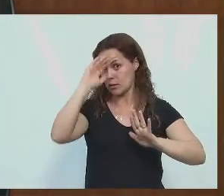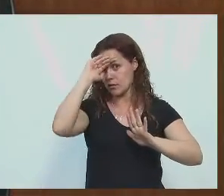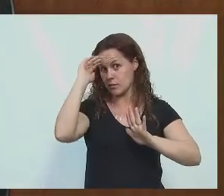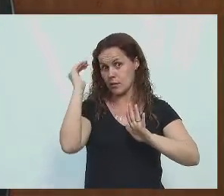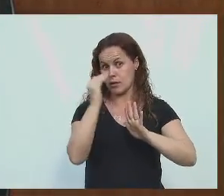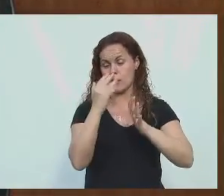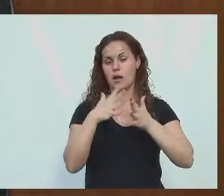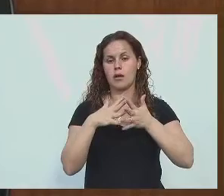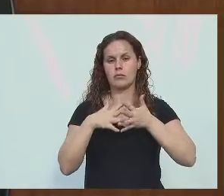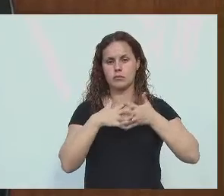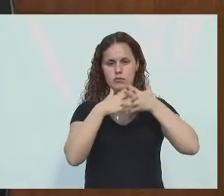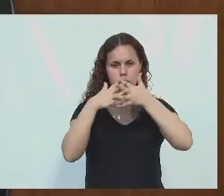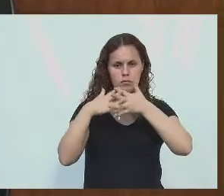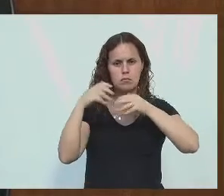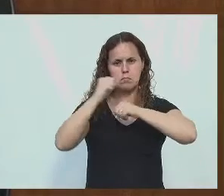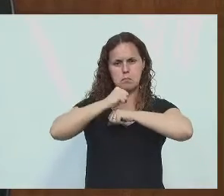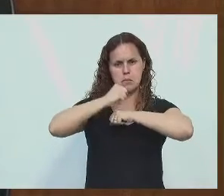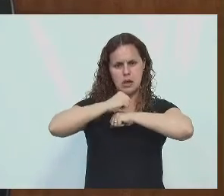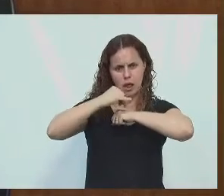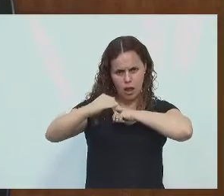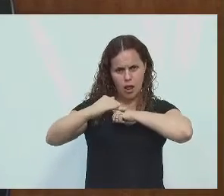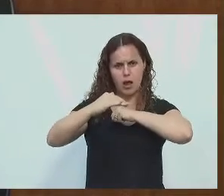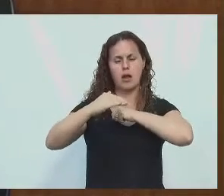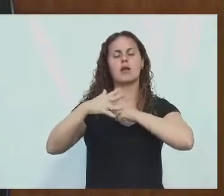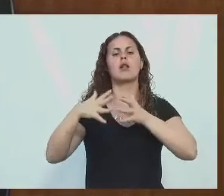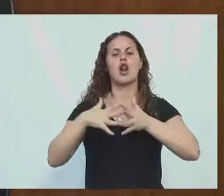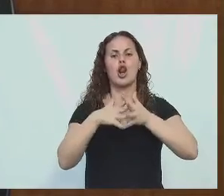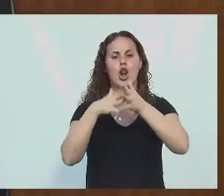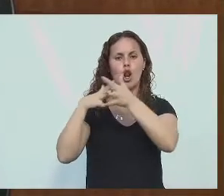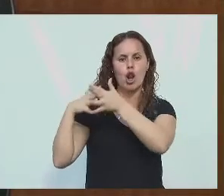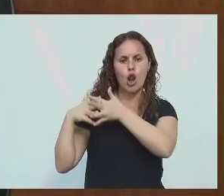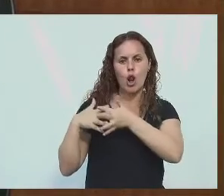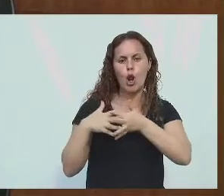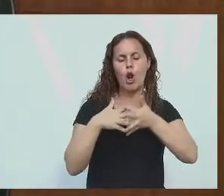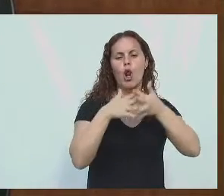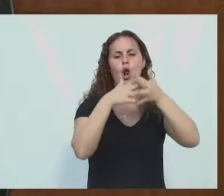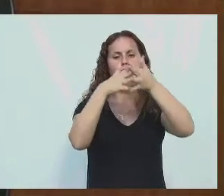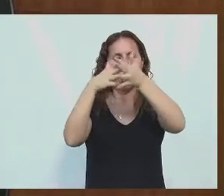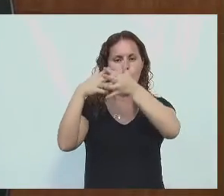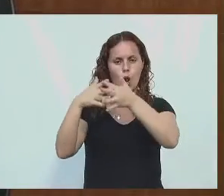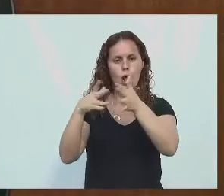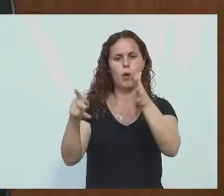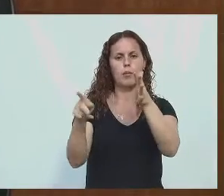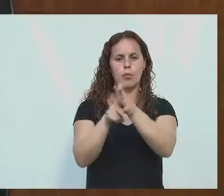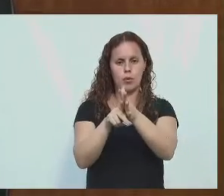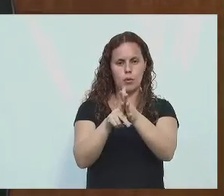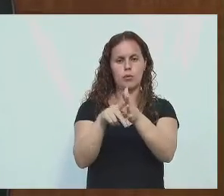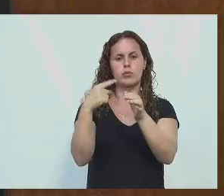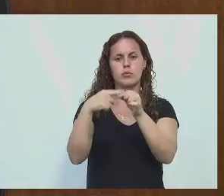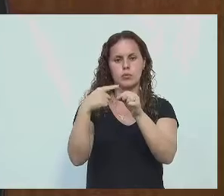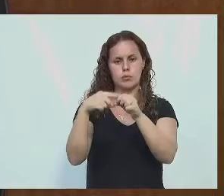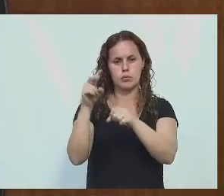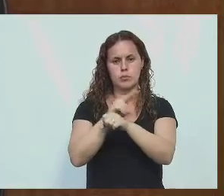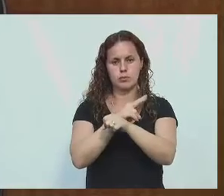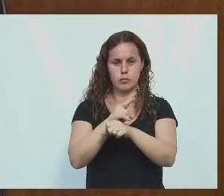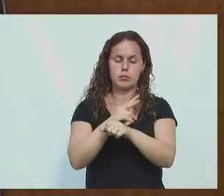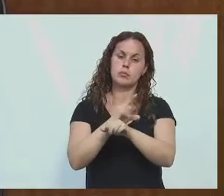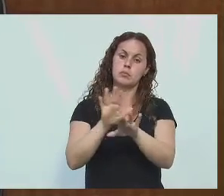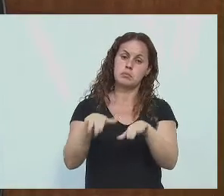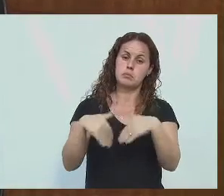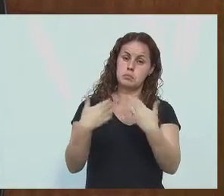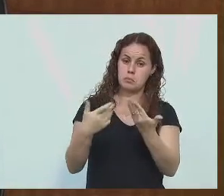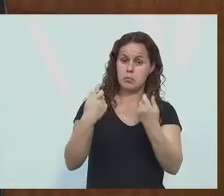transporte de cargas pesadas, sobretudo o transporte de minério que passa dentro do município, e a gente, para isso, precisa da